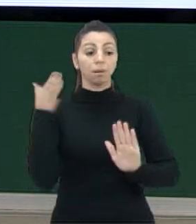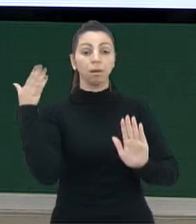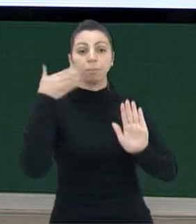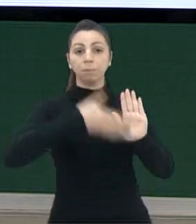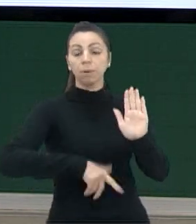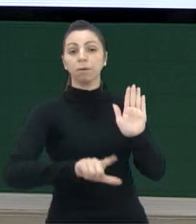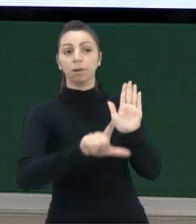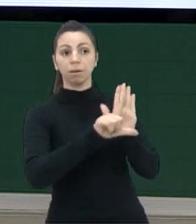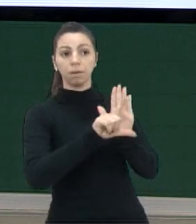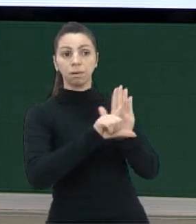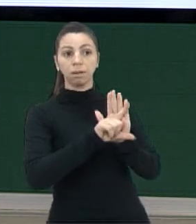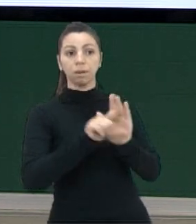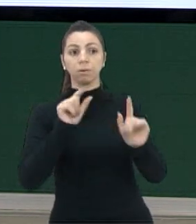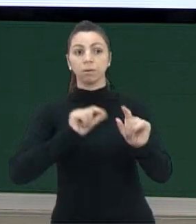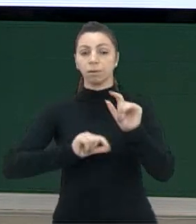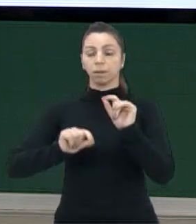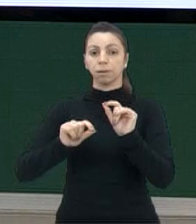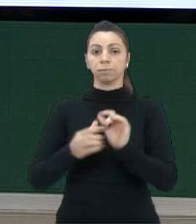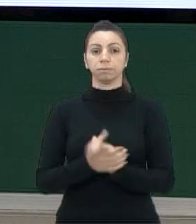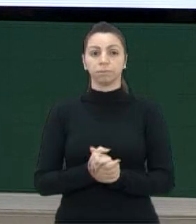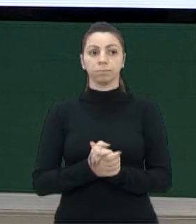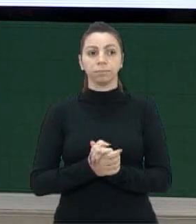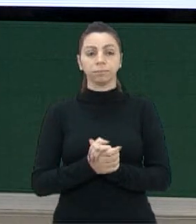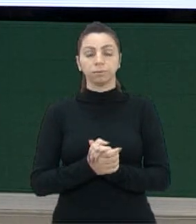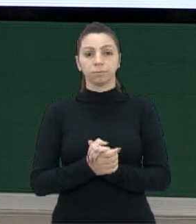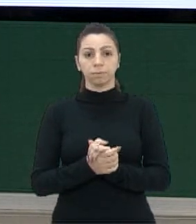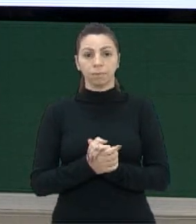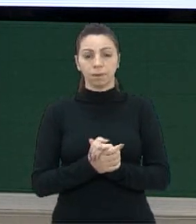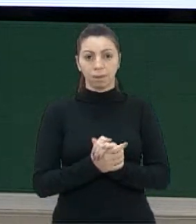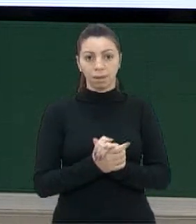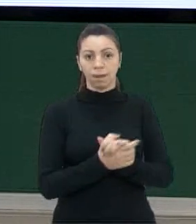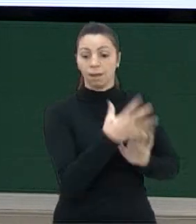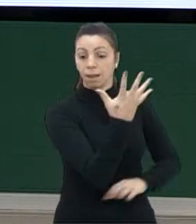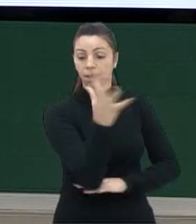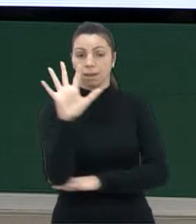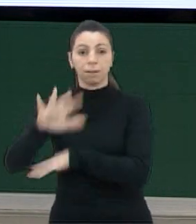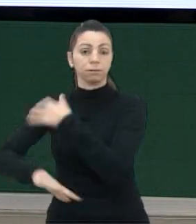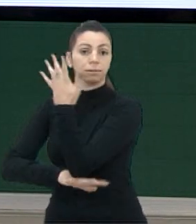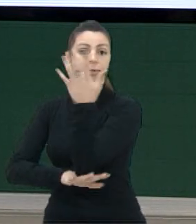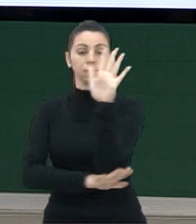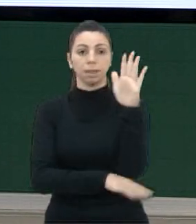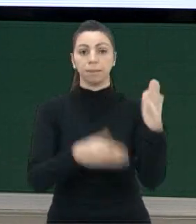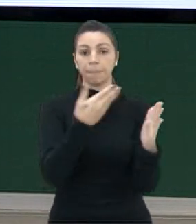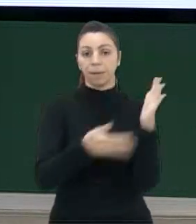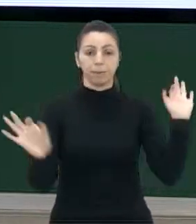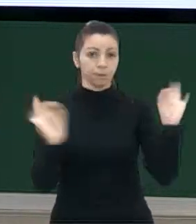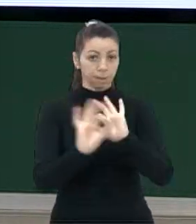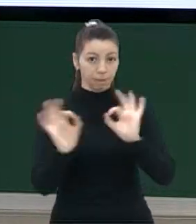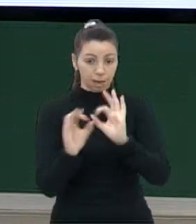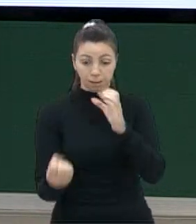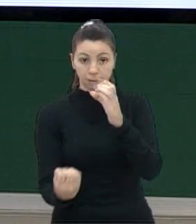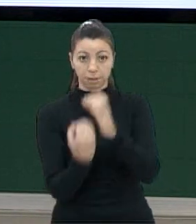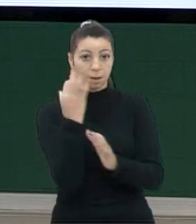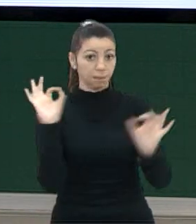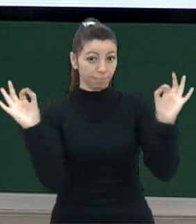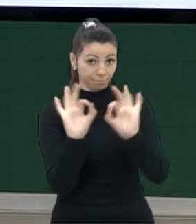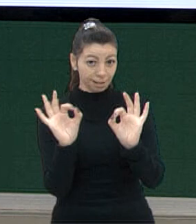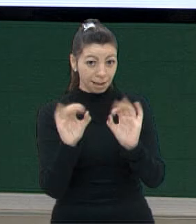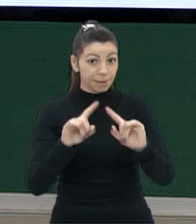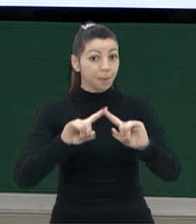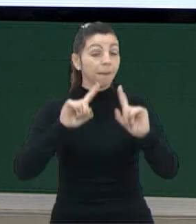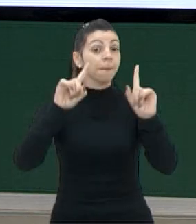a lei do Lavoisier, que diz o seguinte, que na natureza nada se perde, nada se cria, tudo se transforma. Mas olha só, quando eu